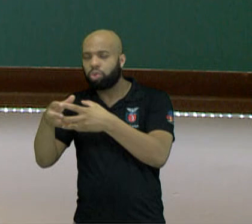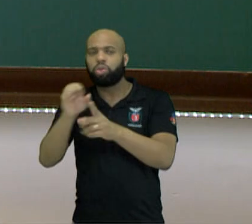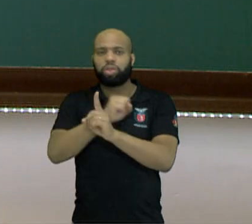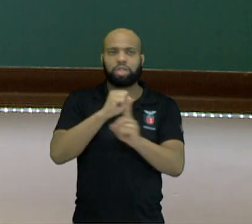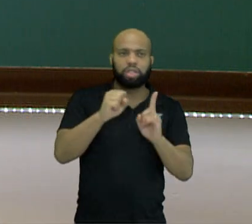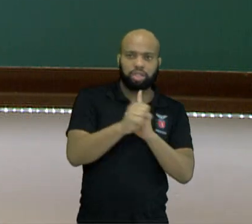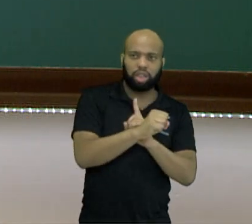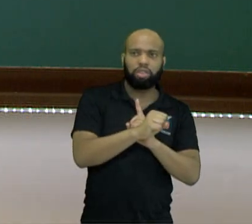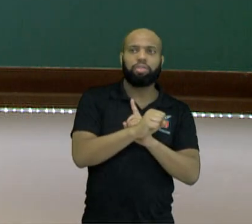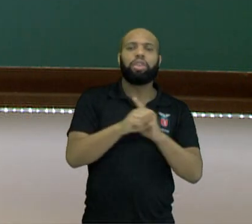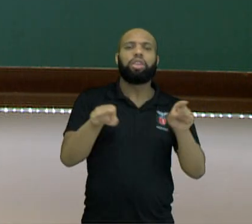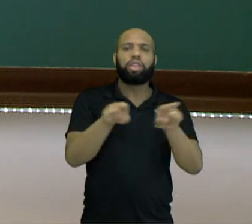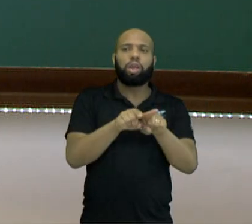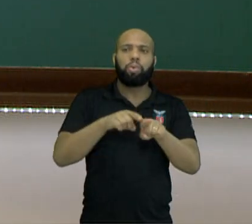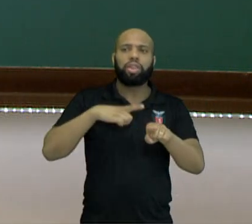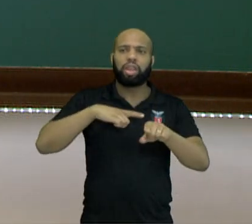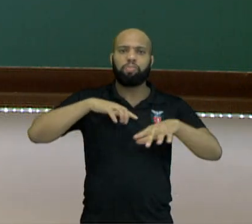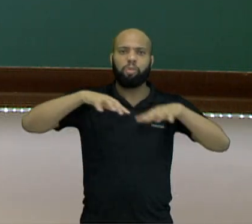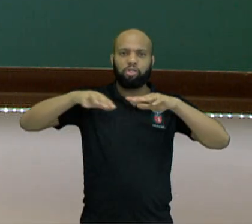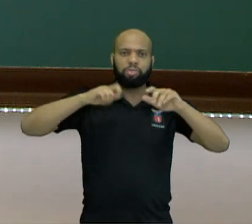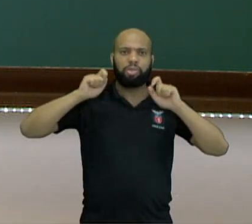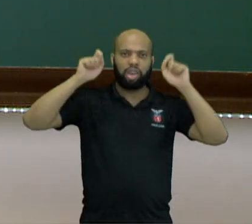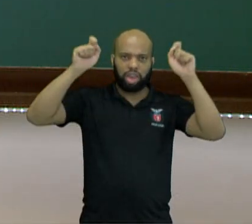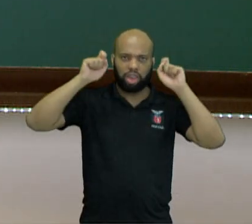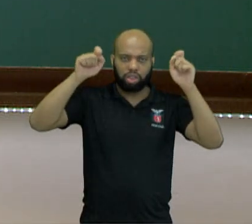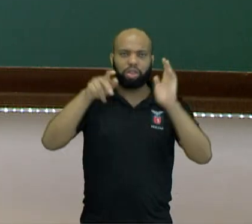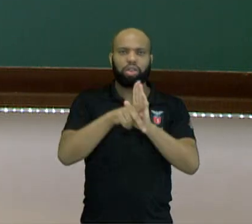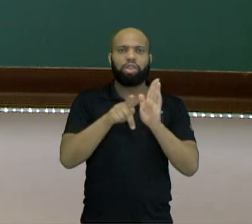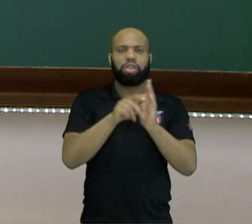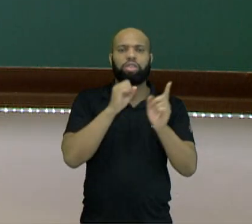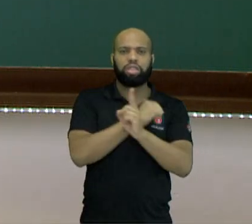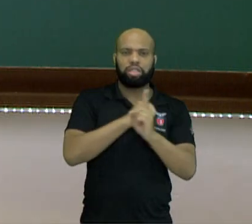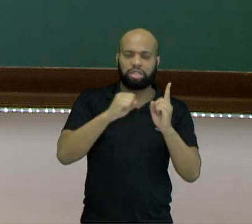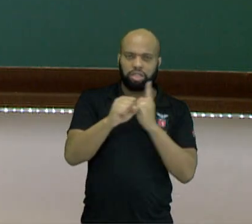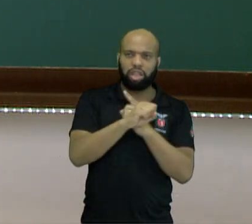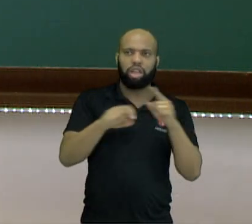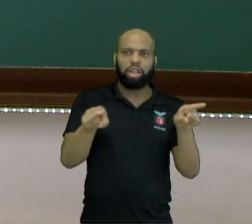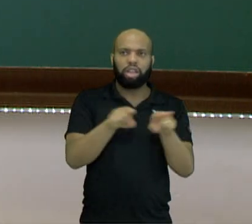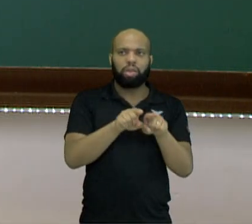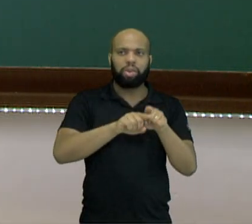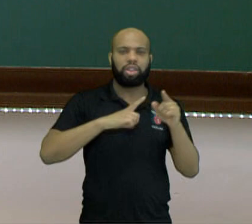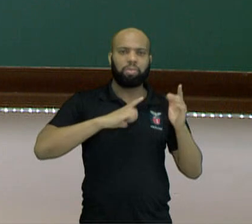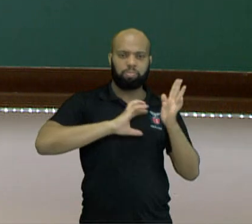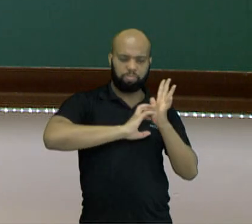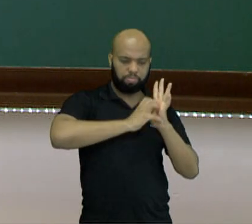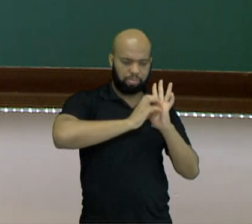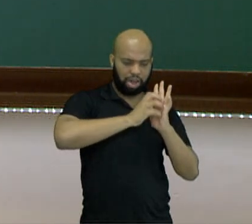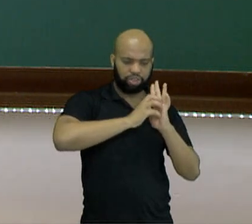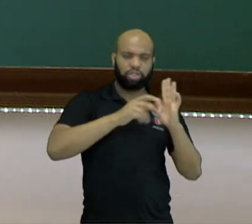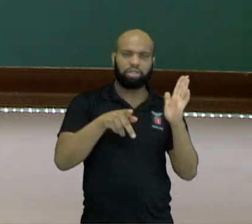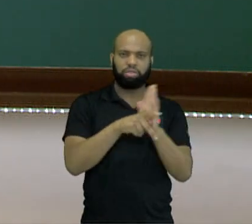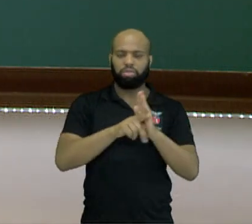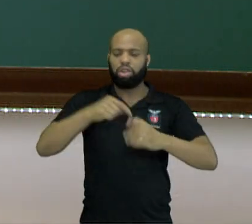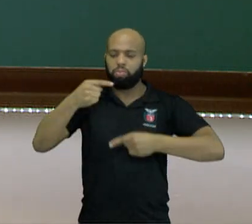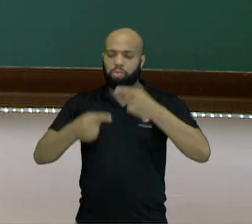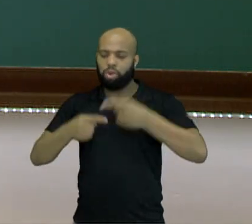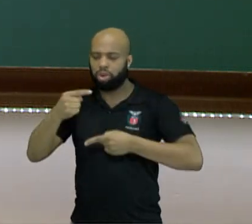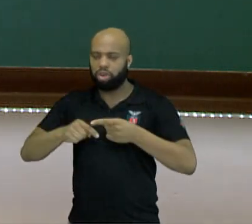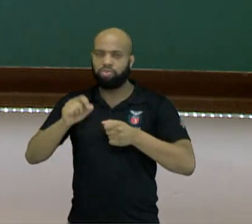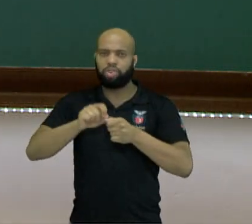sociais, movimentos sociais, partidos políticos protagonizam revoluções e